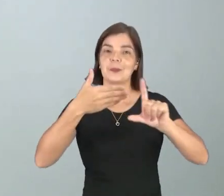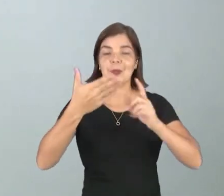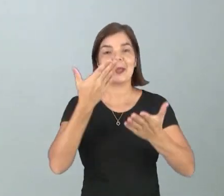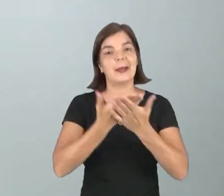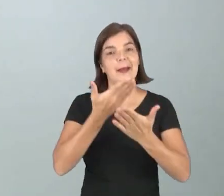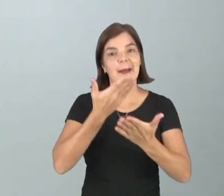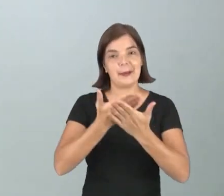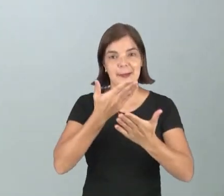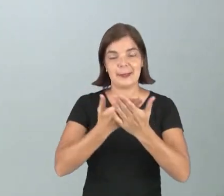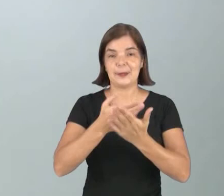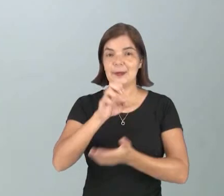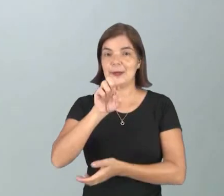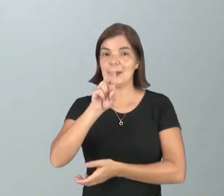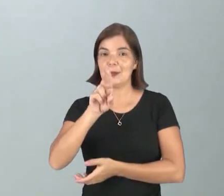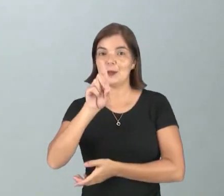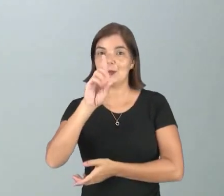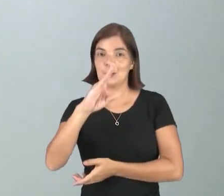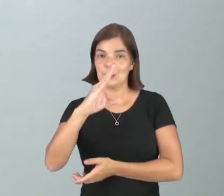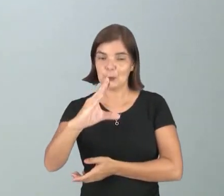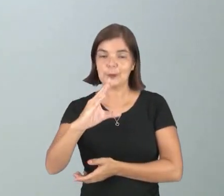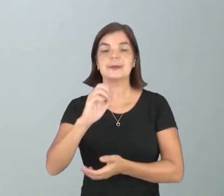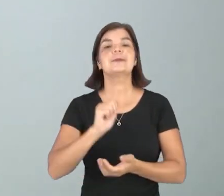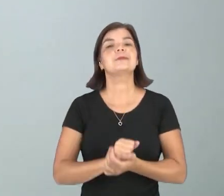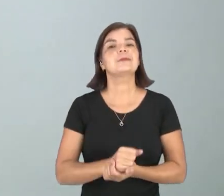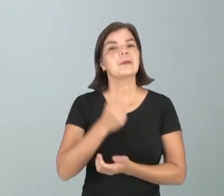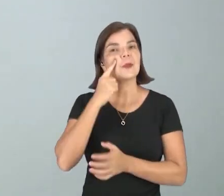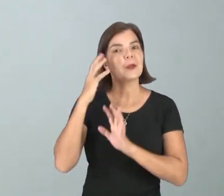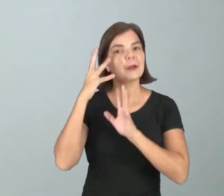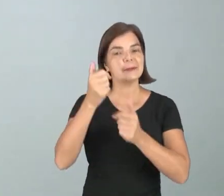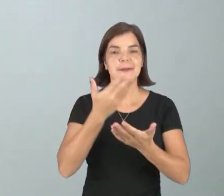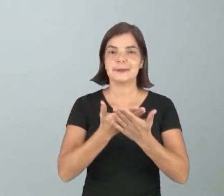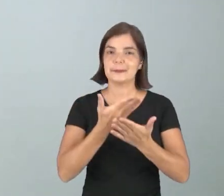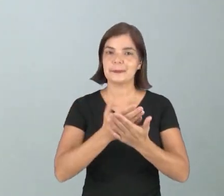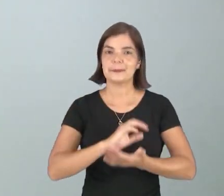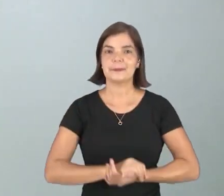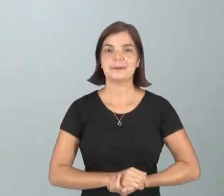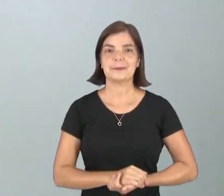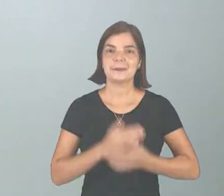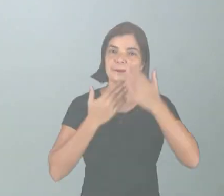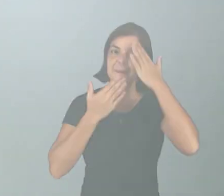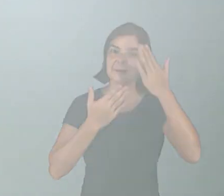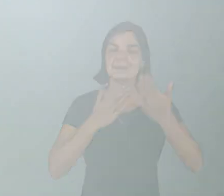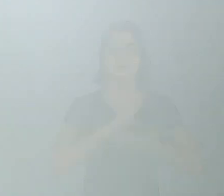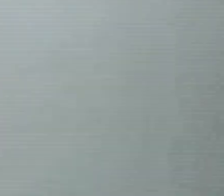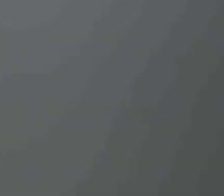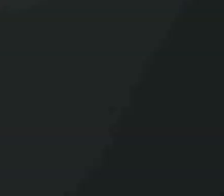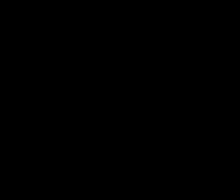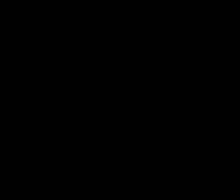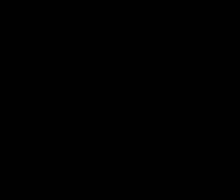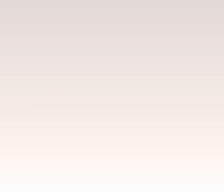aula pelo Portal educ Acre para revelar novamente obrigada